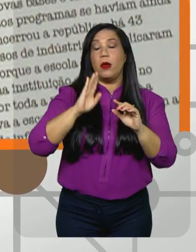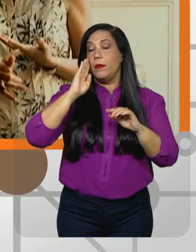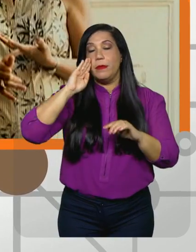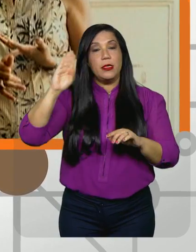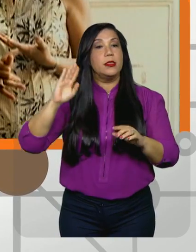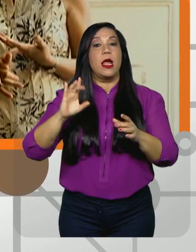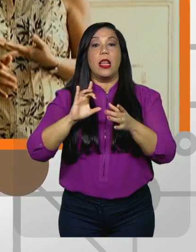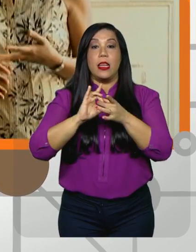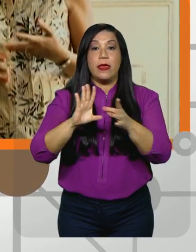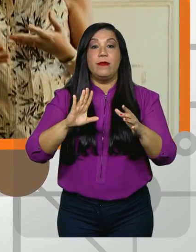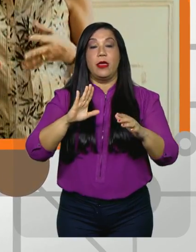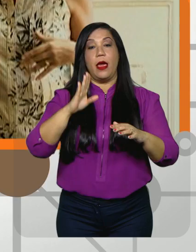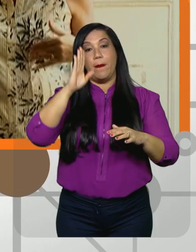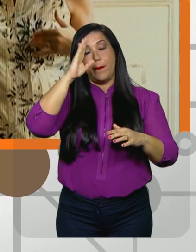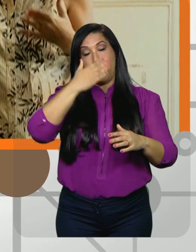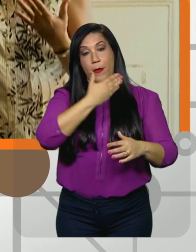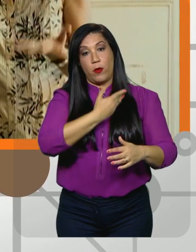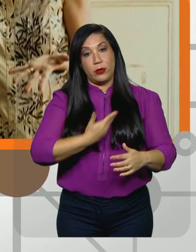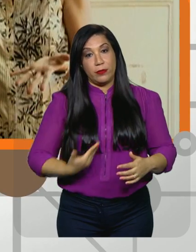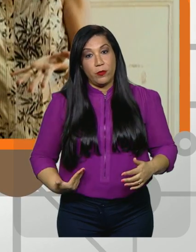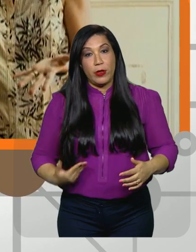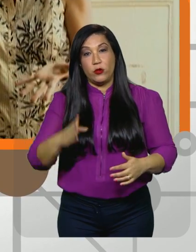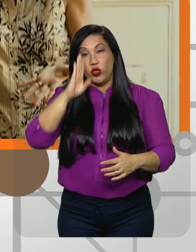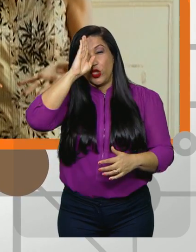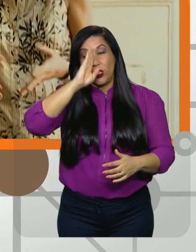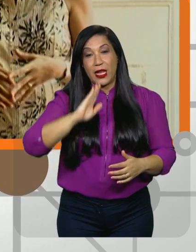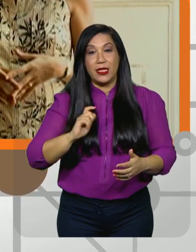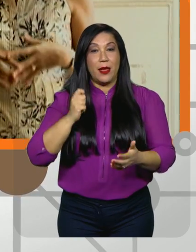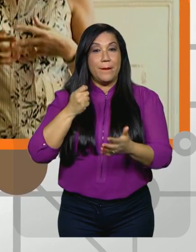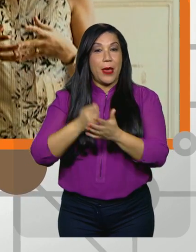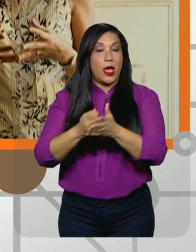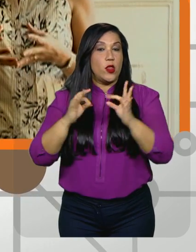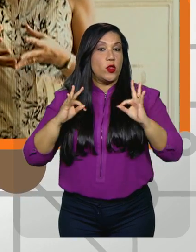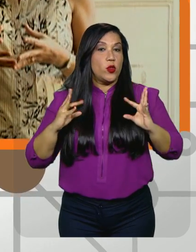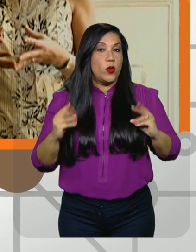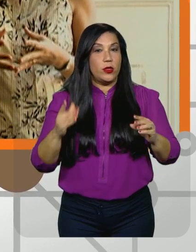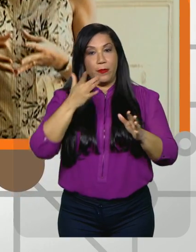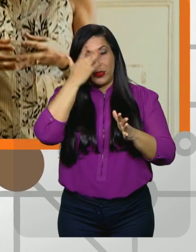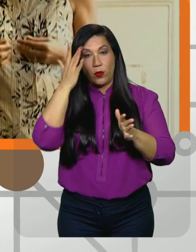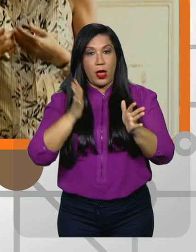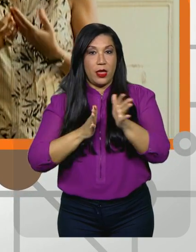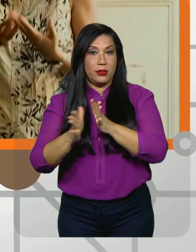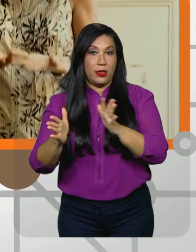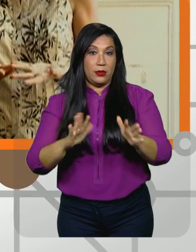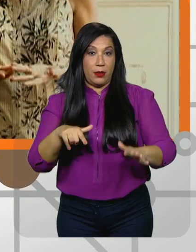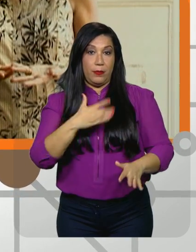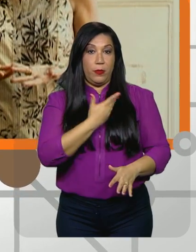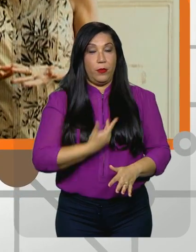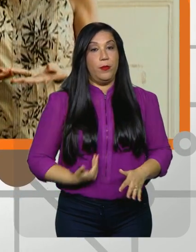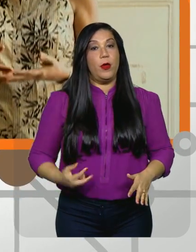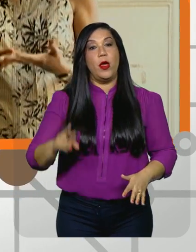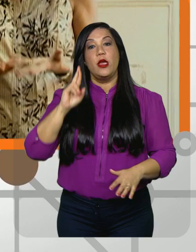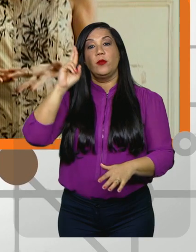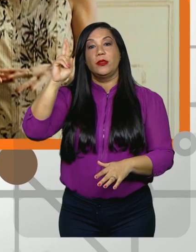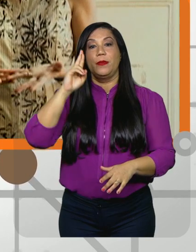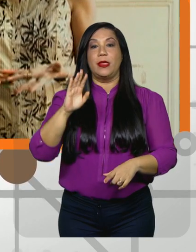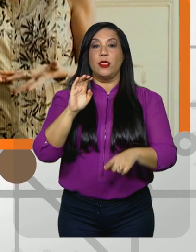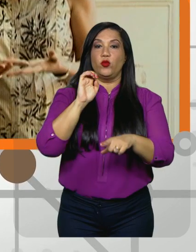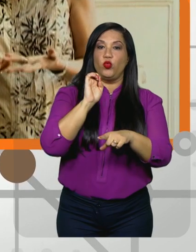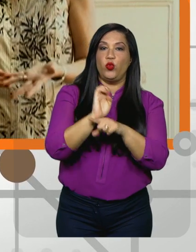e gratuita, né? Gratuita para que todos pudessem ter acesso e pública como responsabilidade do Estado. O